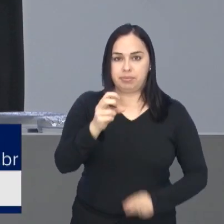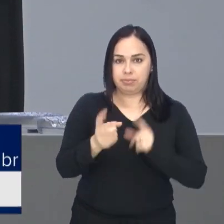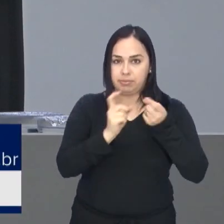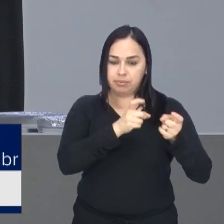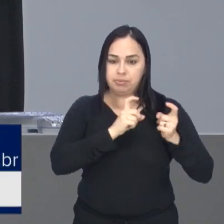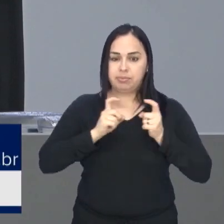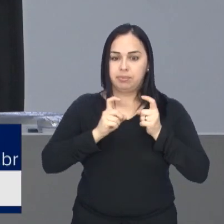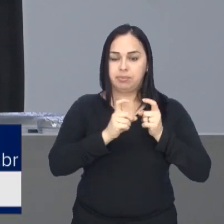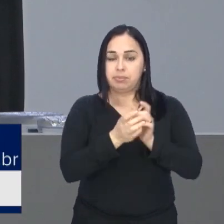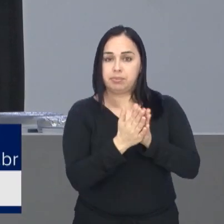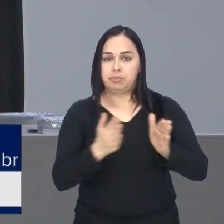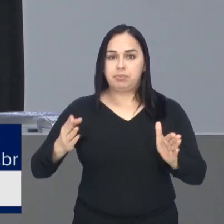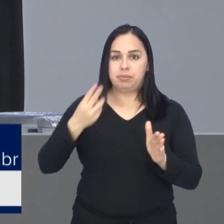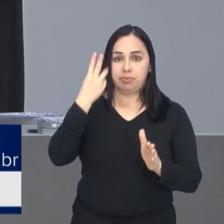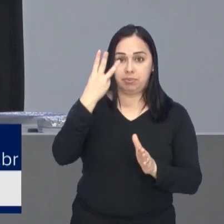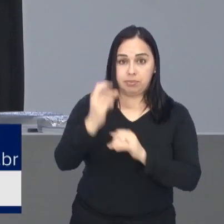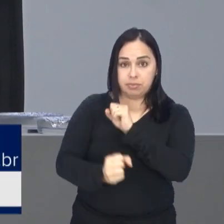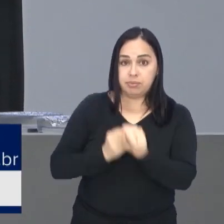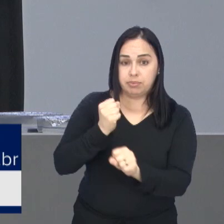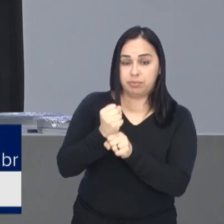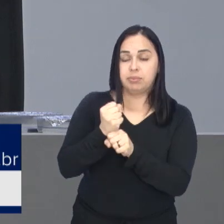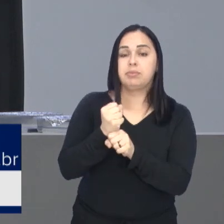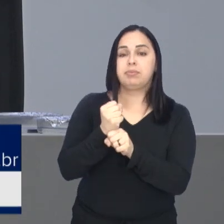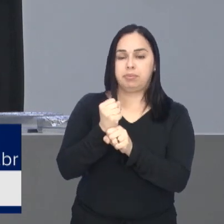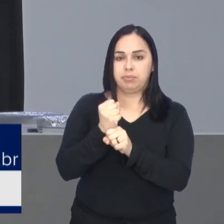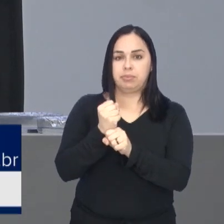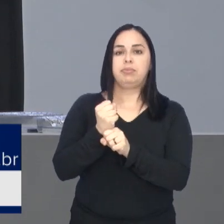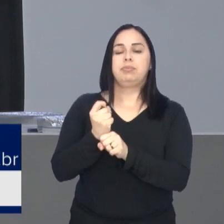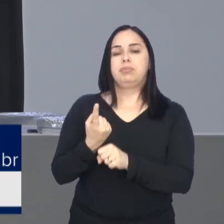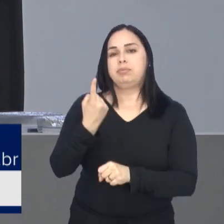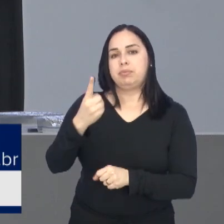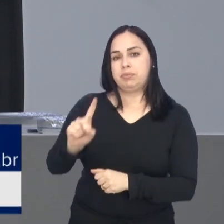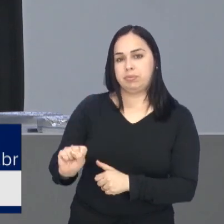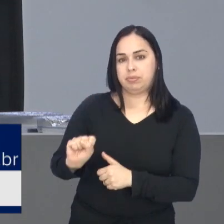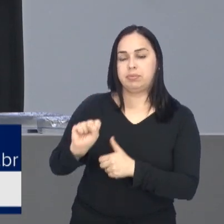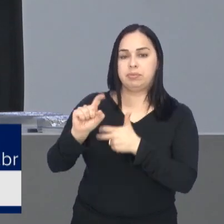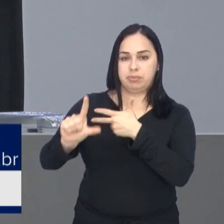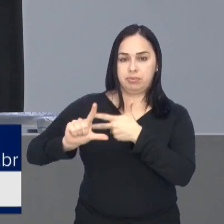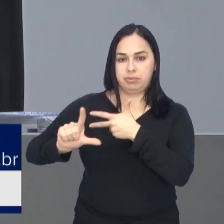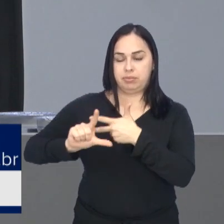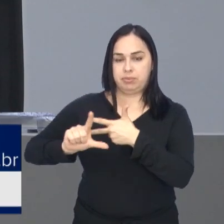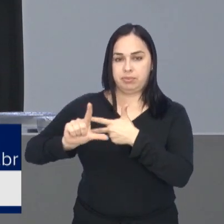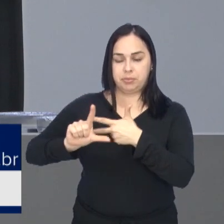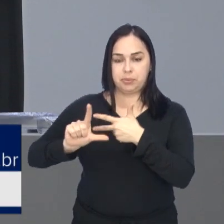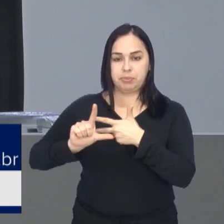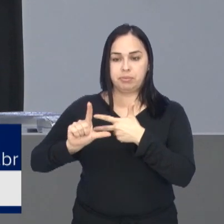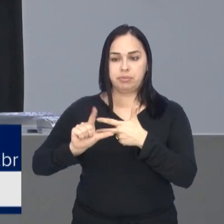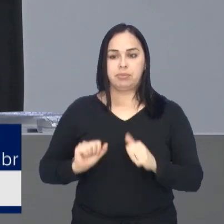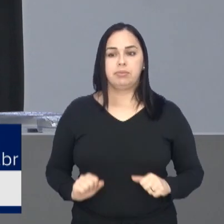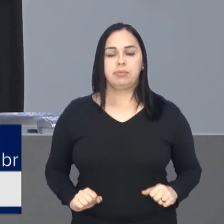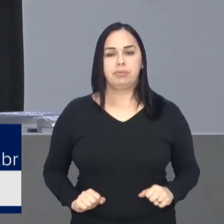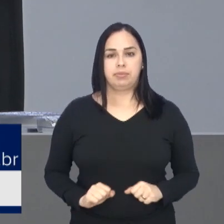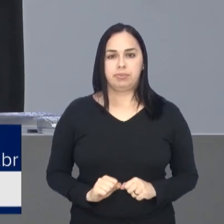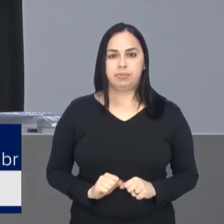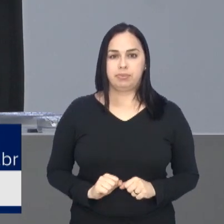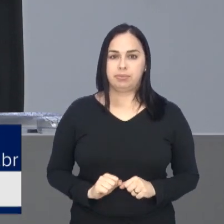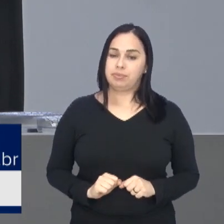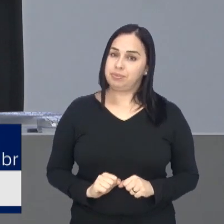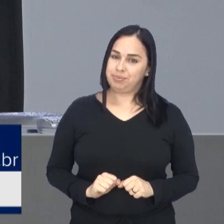45ª sessão ordinária da 3ª sessão legislativa da 18ª